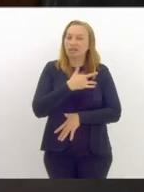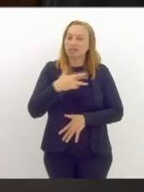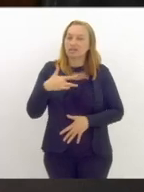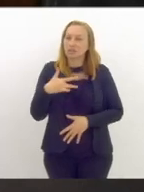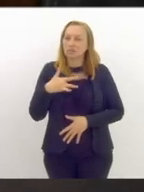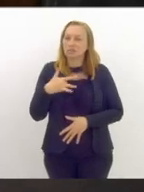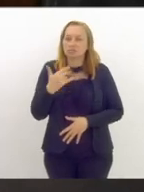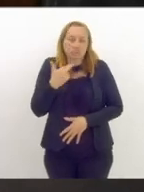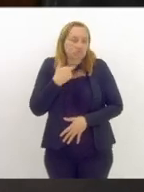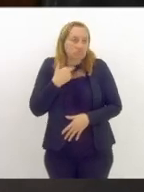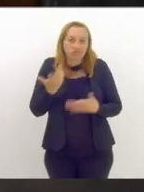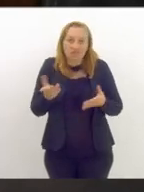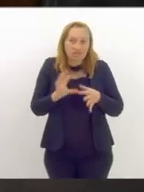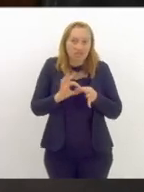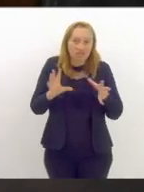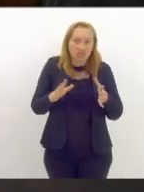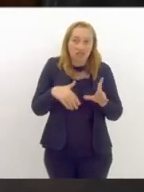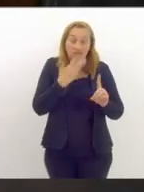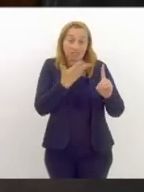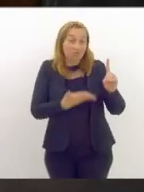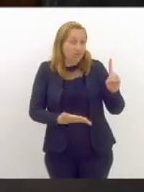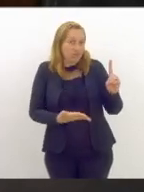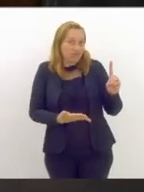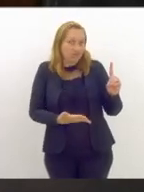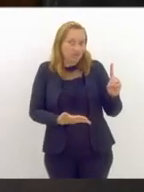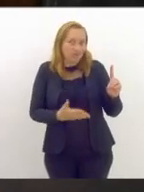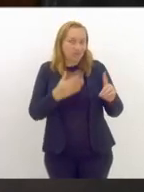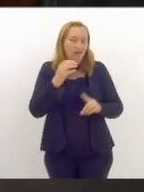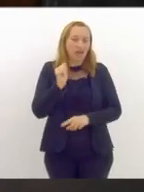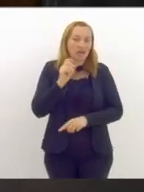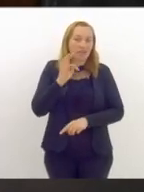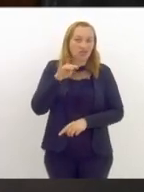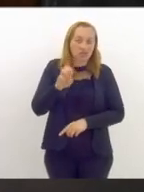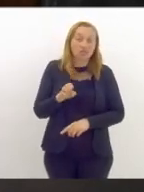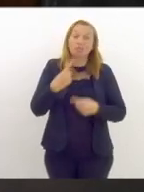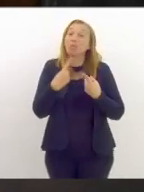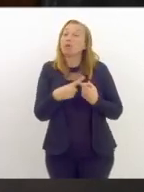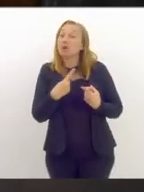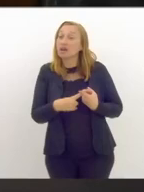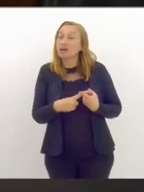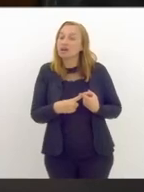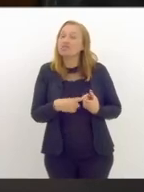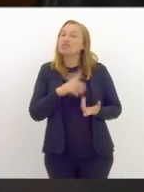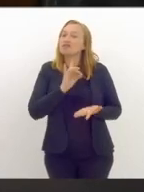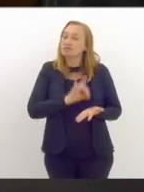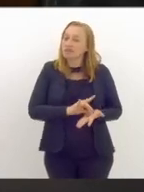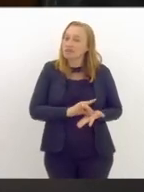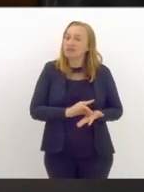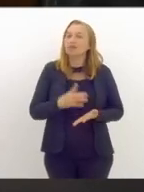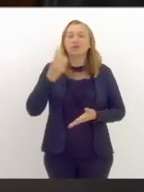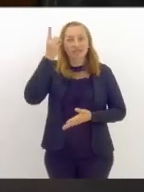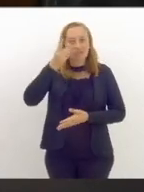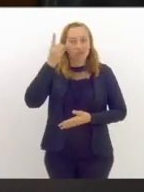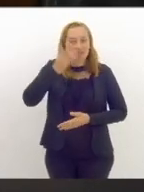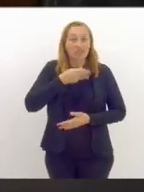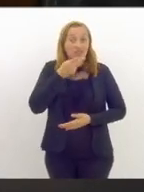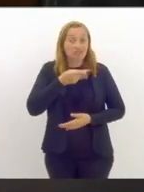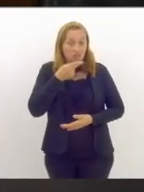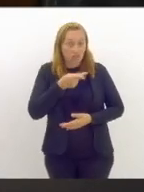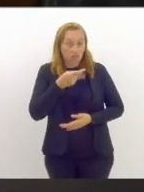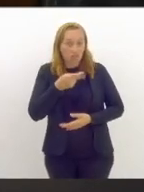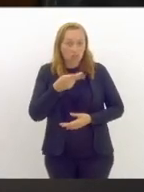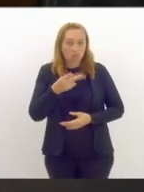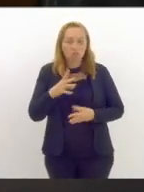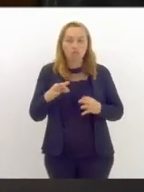e não poderia deixar de fazer essa homenagem, né, para o Alexandre, porque ela realmente, a deputada, falou muito do que eu